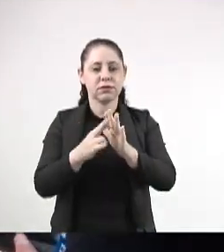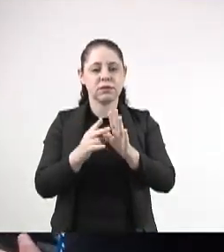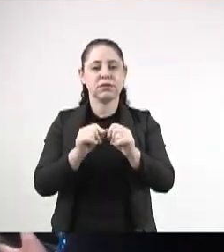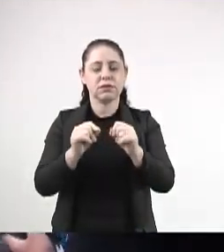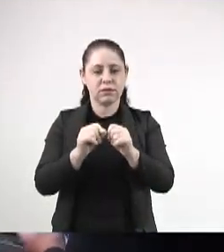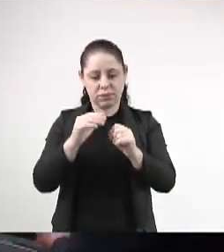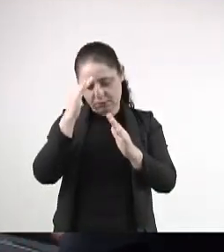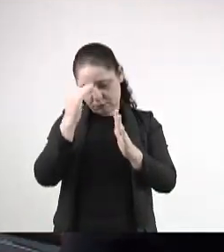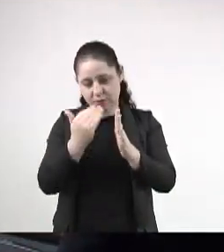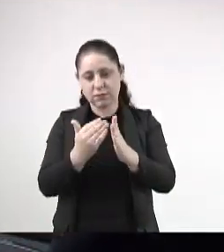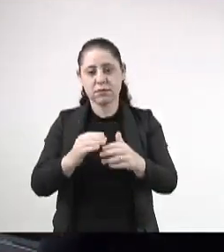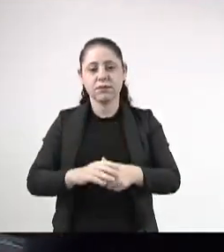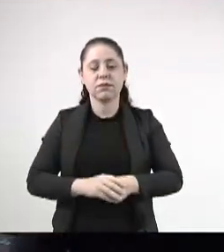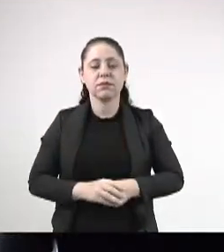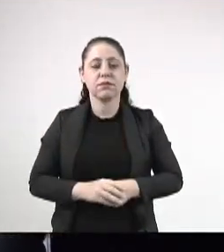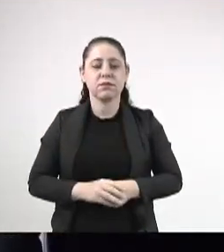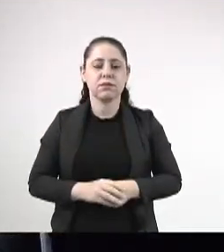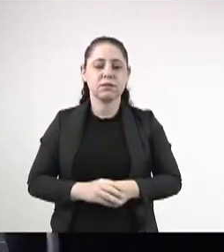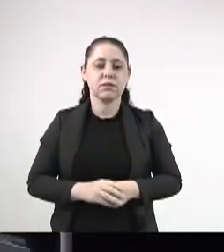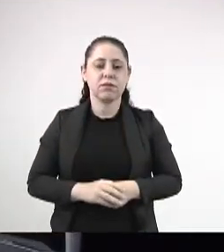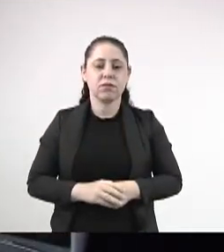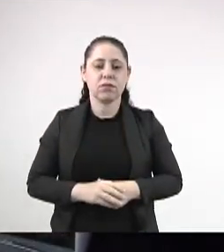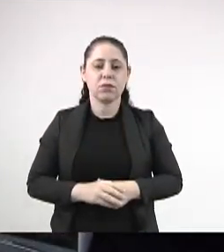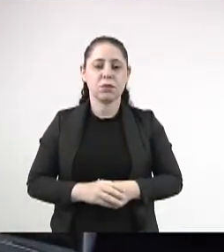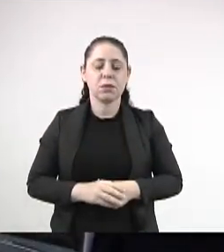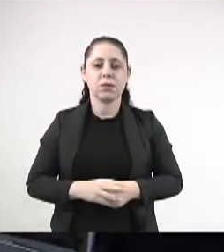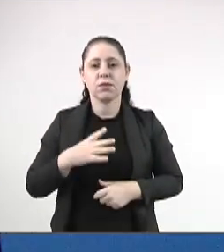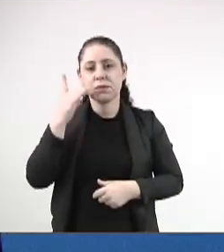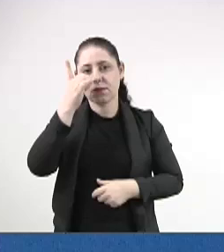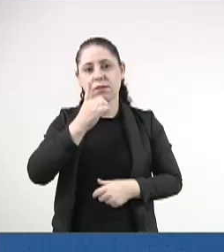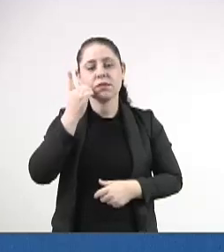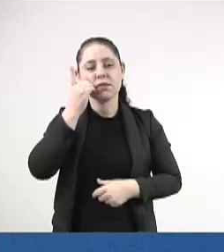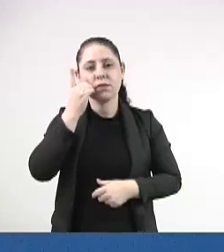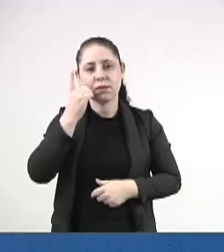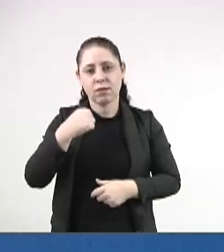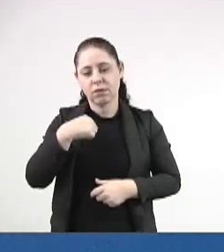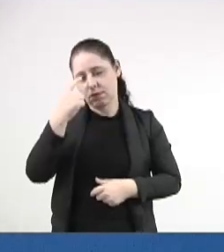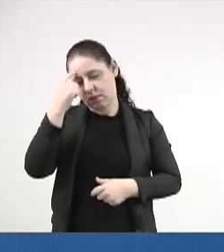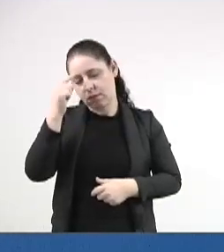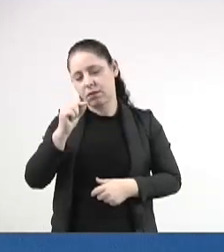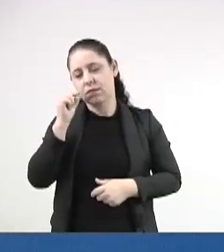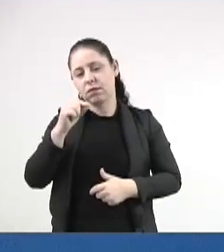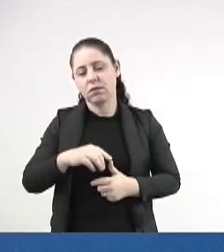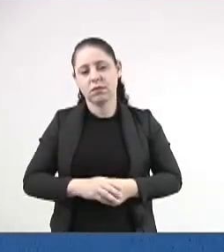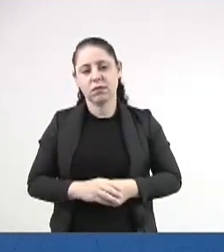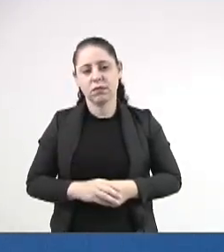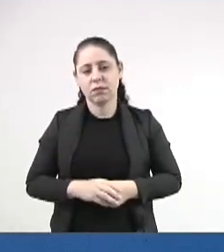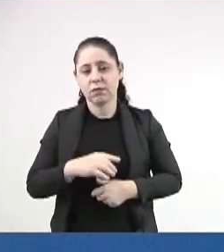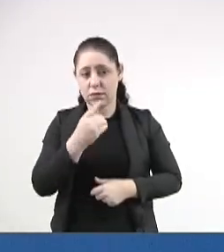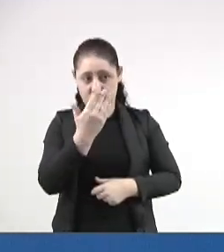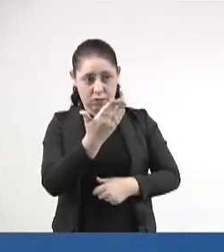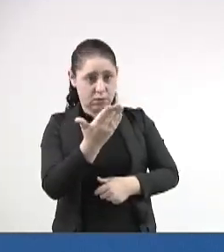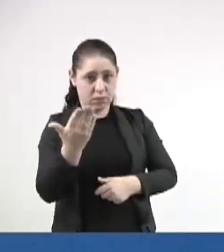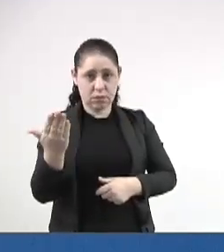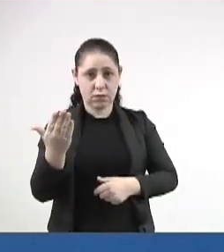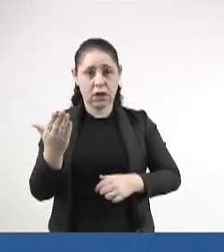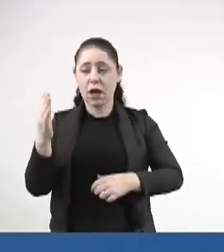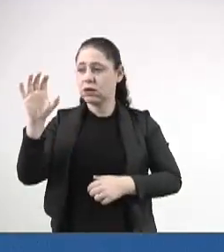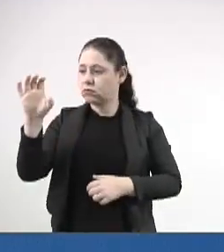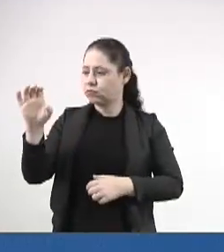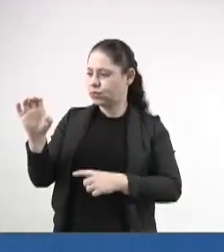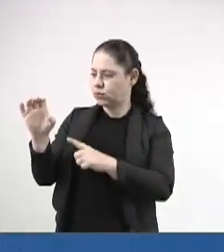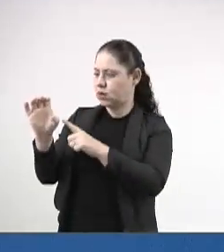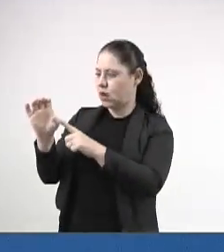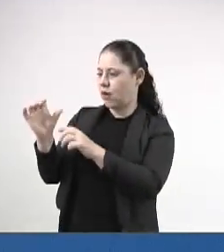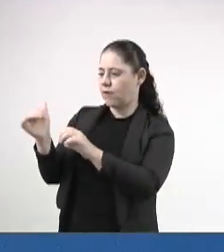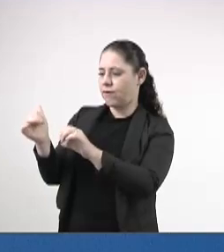parte, deputada? Sim, pois não? Deputada, eu acho que vocês, a esquerda,